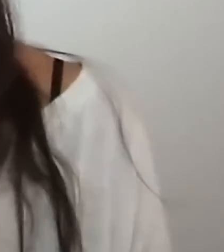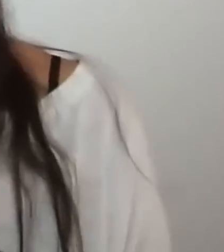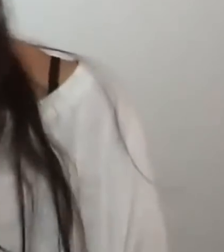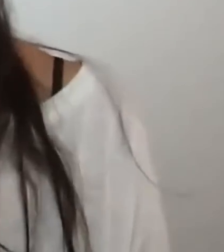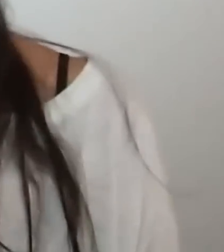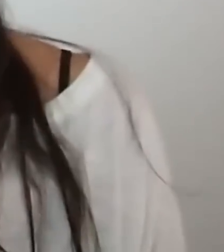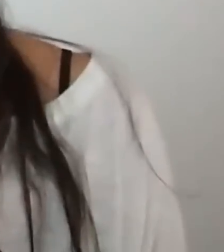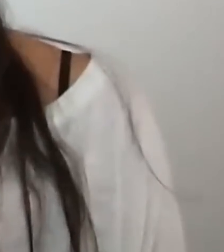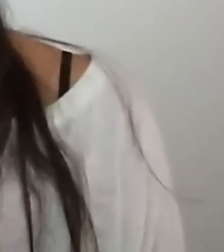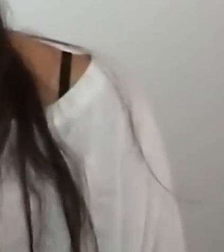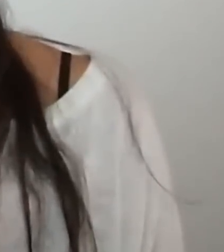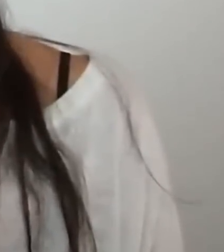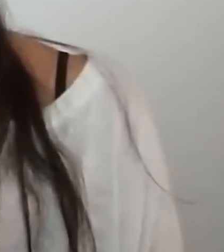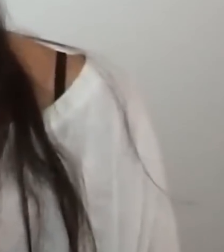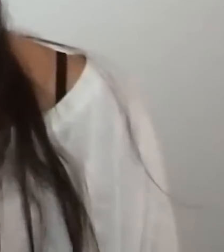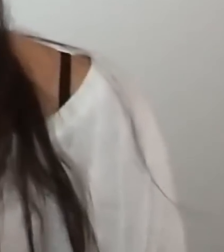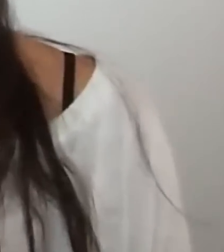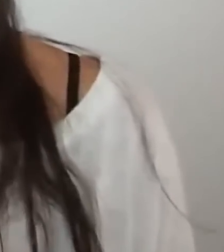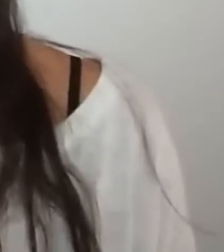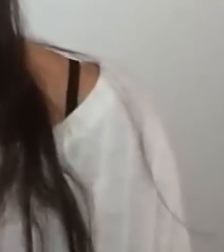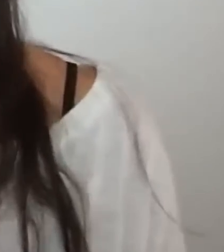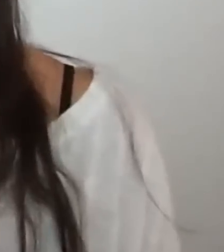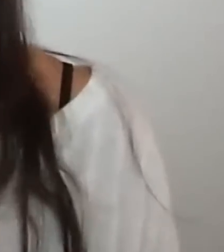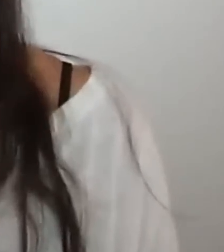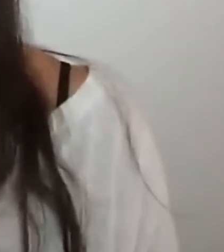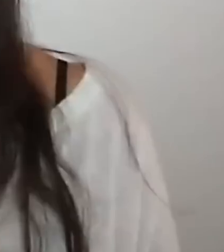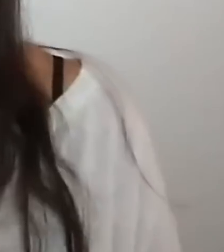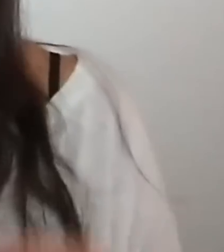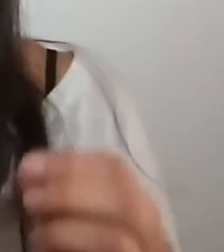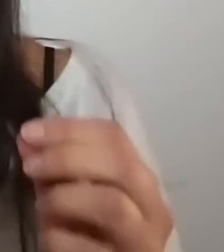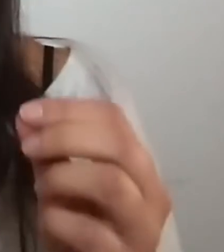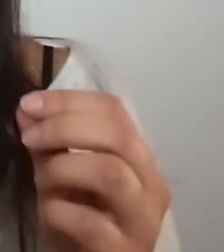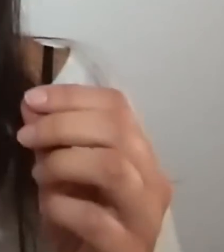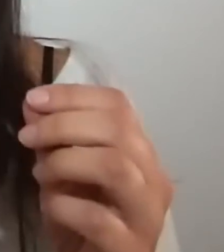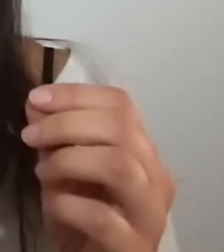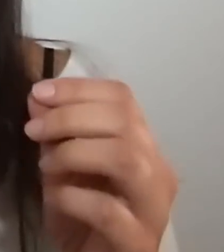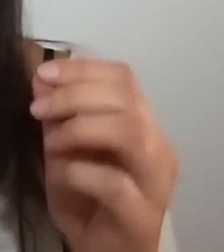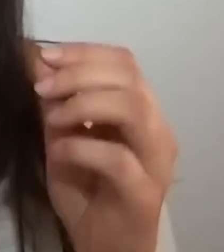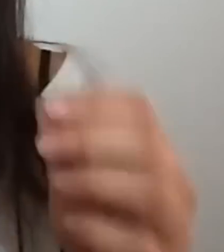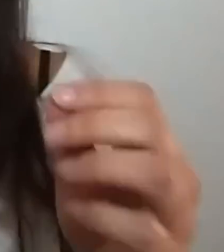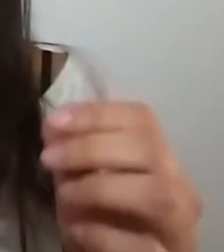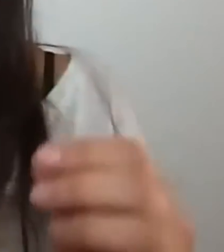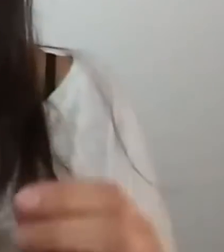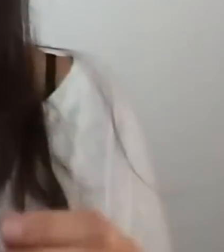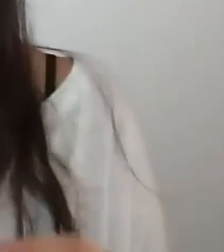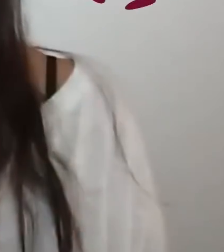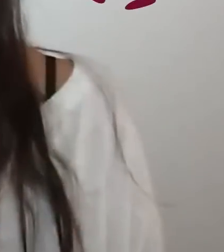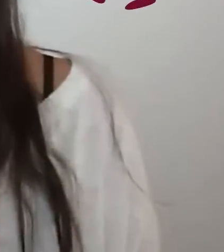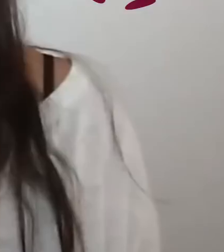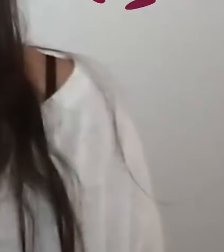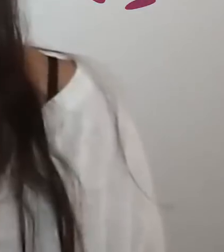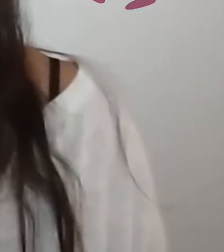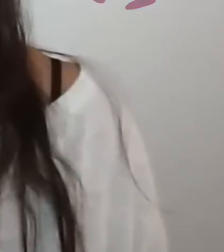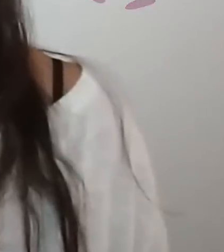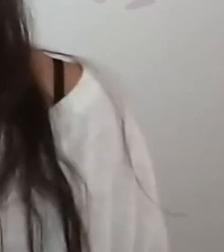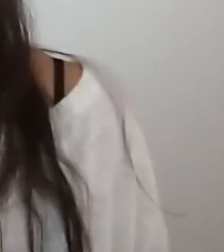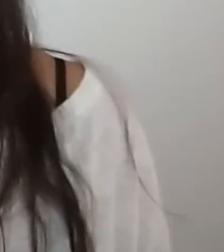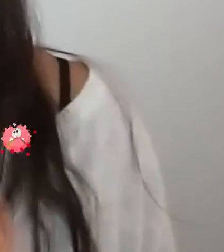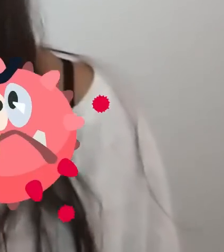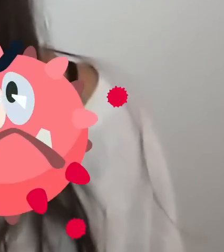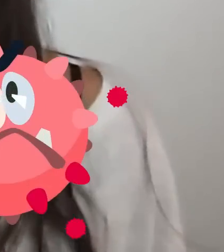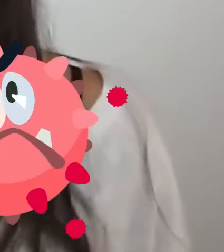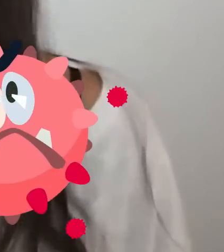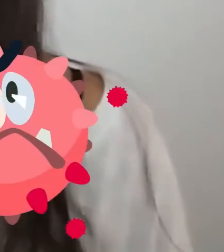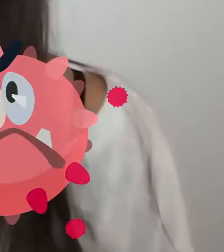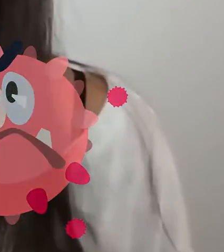alimentos. Você sabia que perto dos alimentos vivem umas criaturas pequenininhas, misteriosas e que